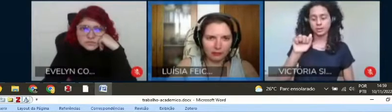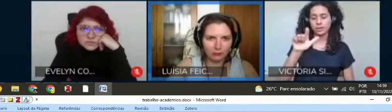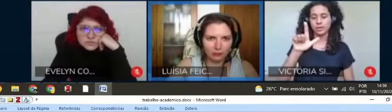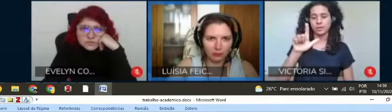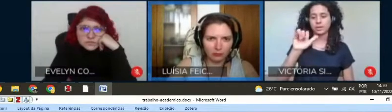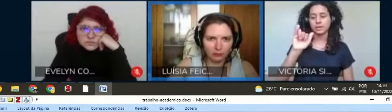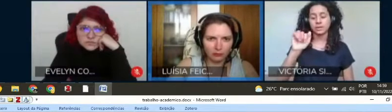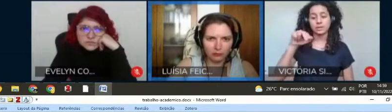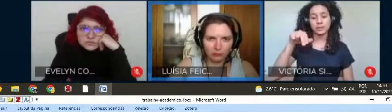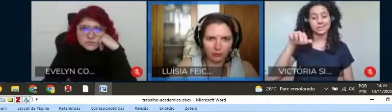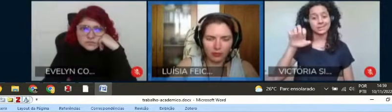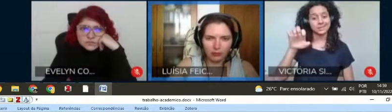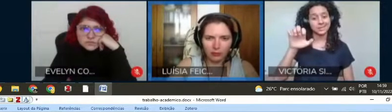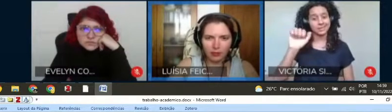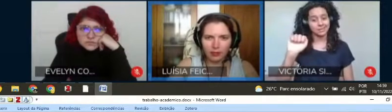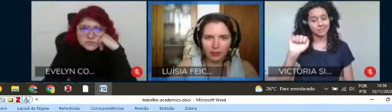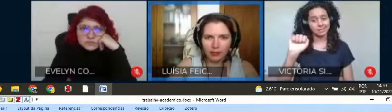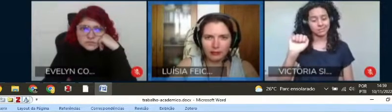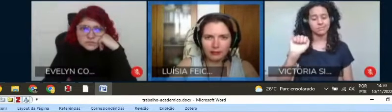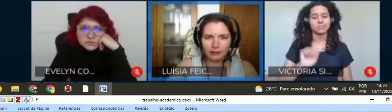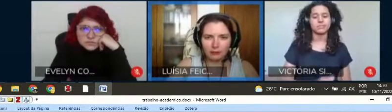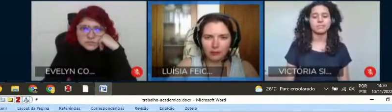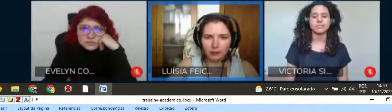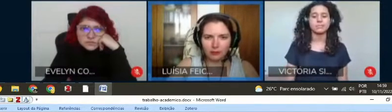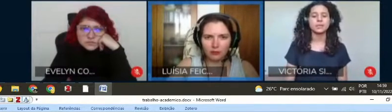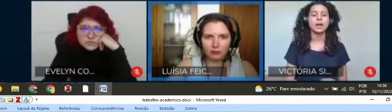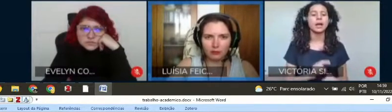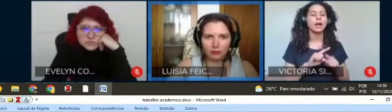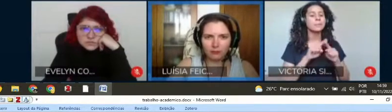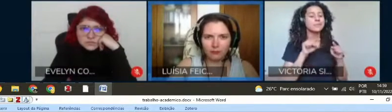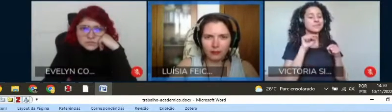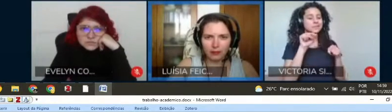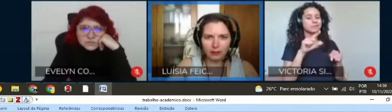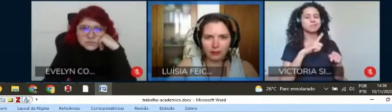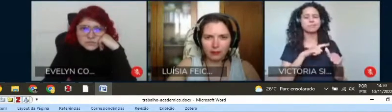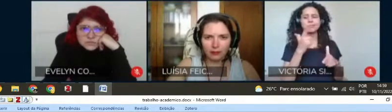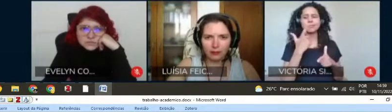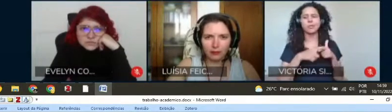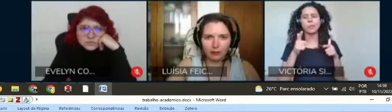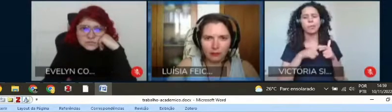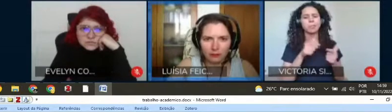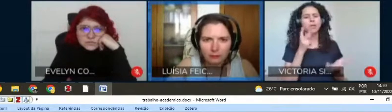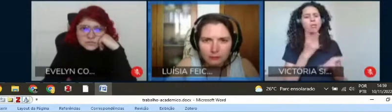de alínea, do nosso modelo, que ele sempre resolve